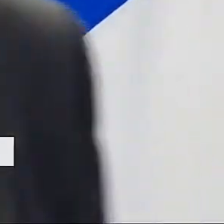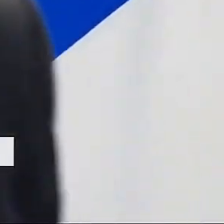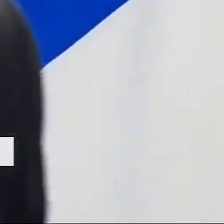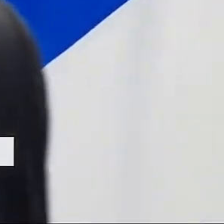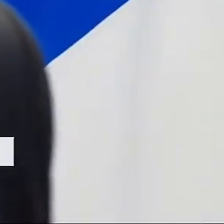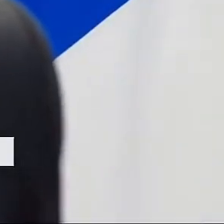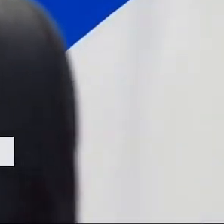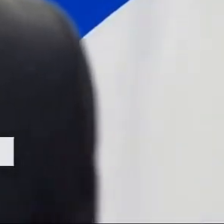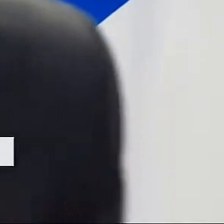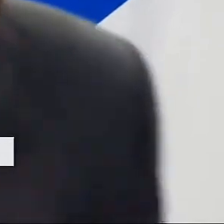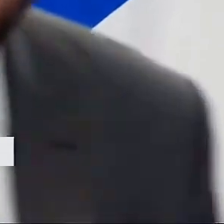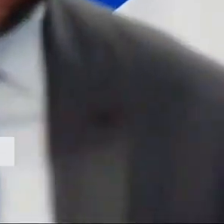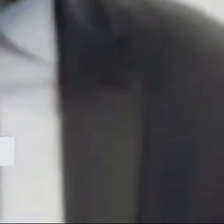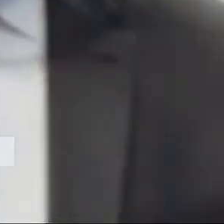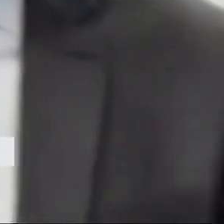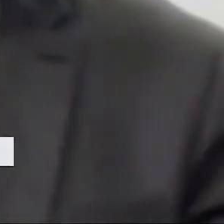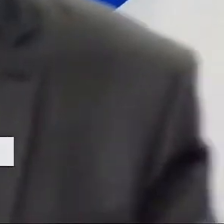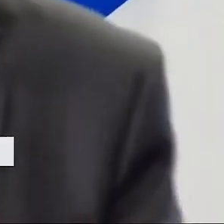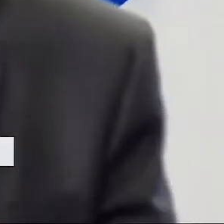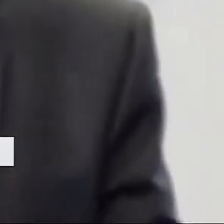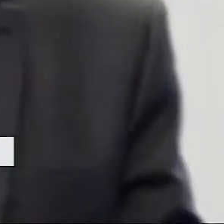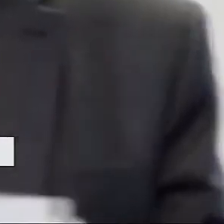Deixa eu tirar aqui.